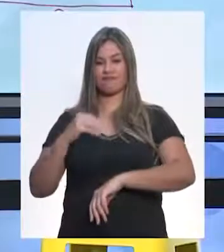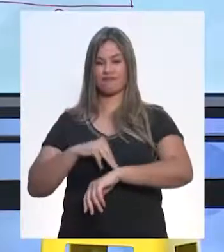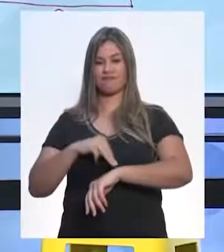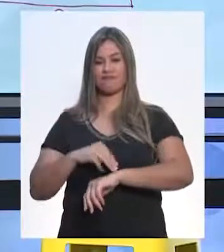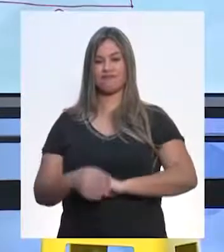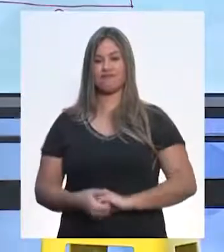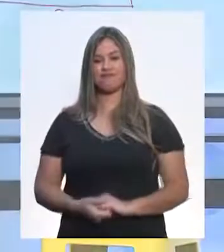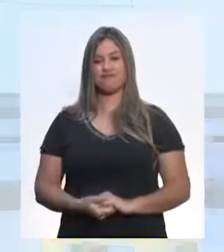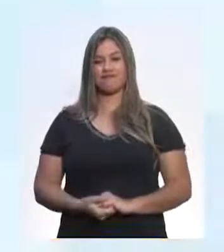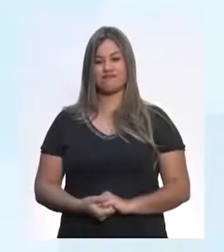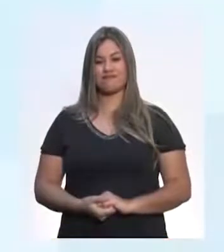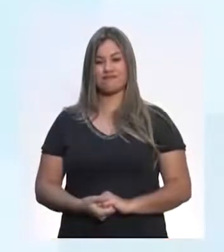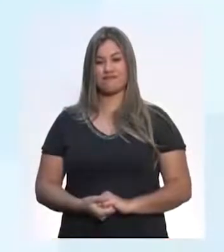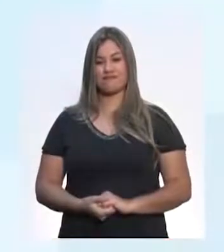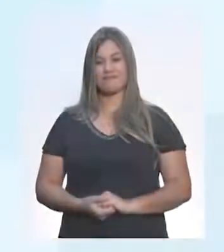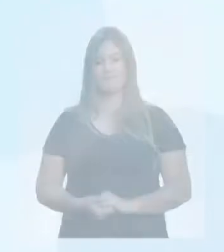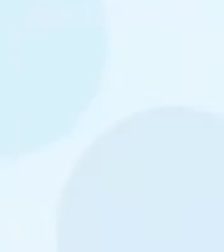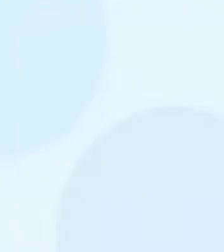então.